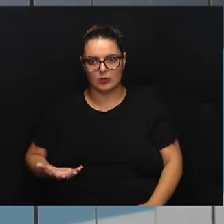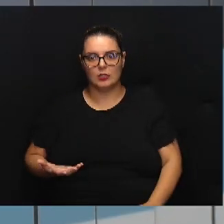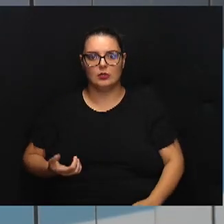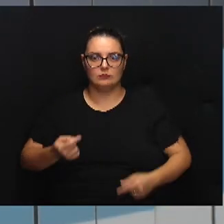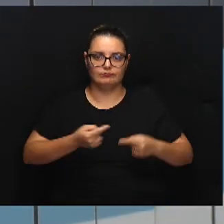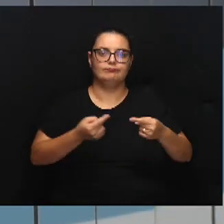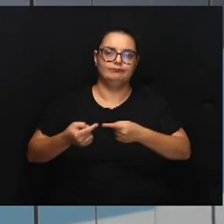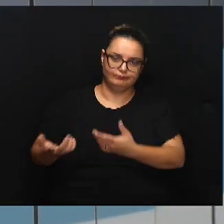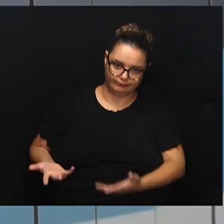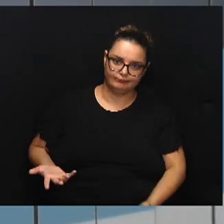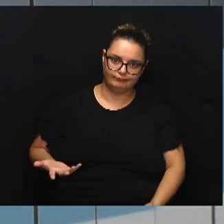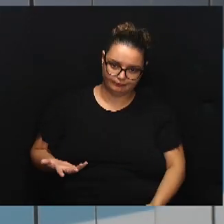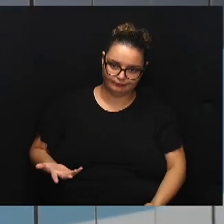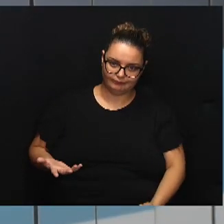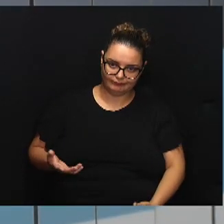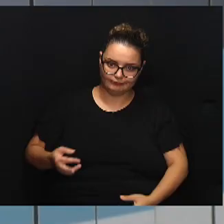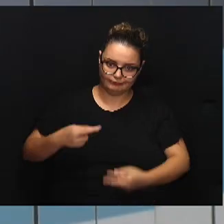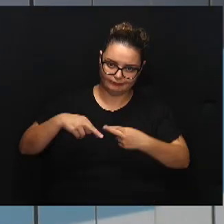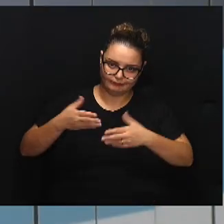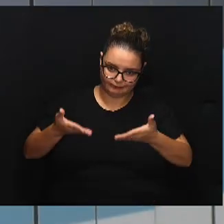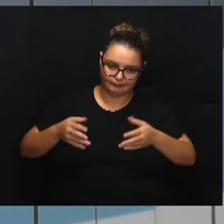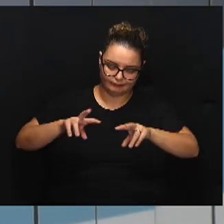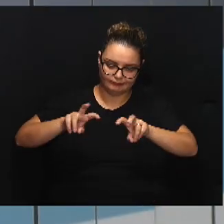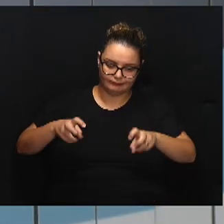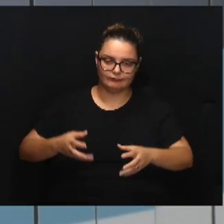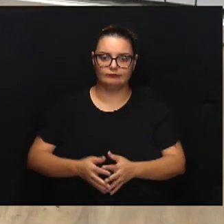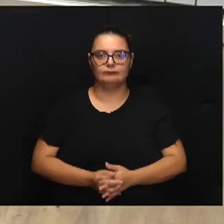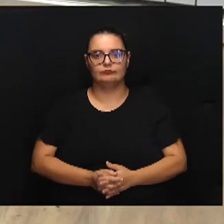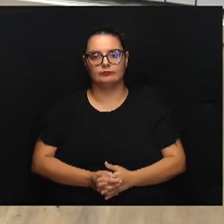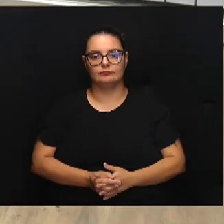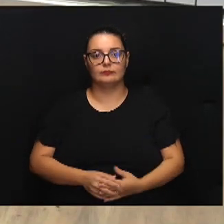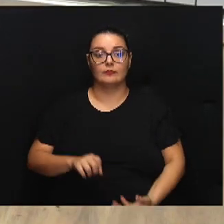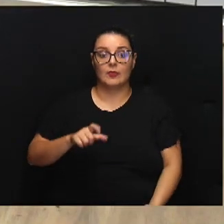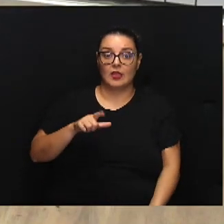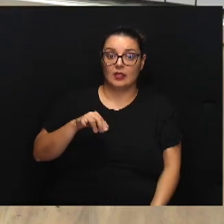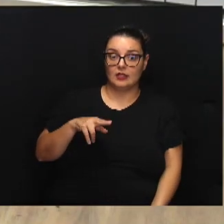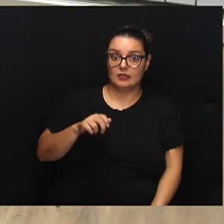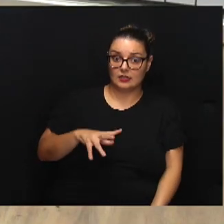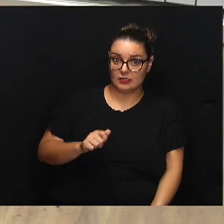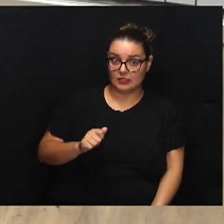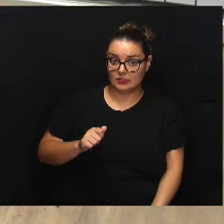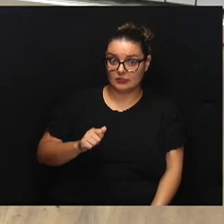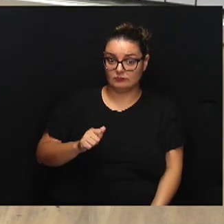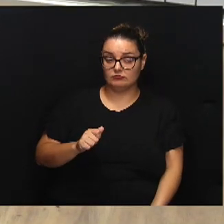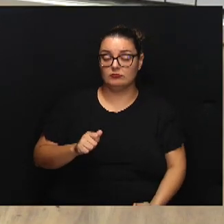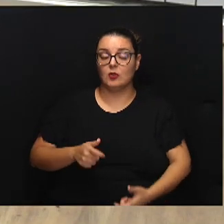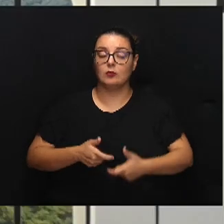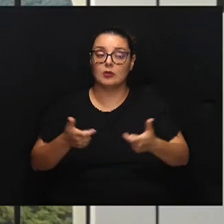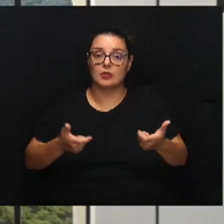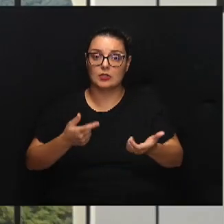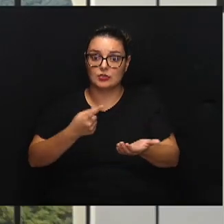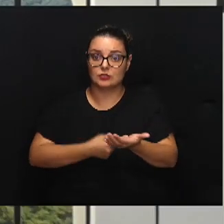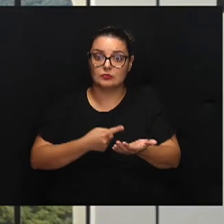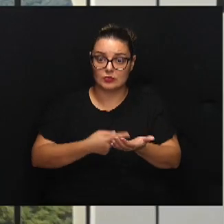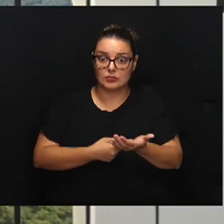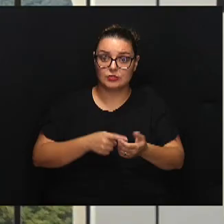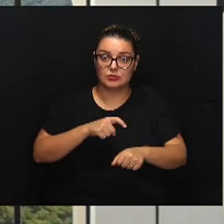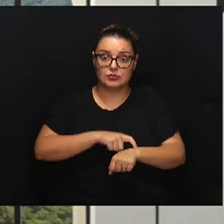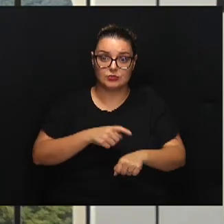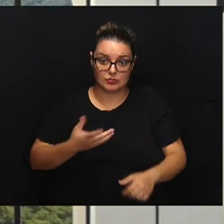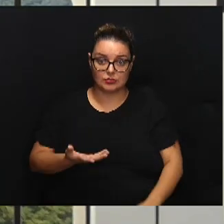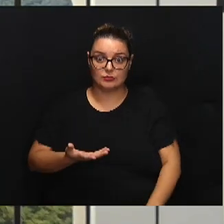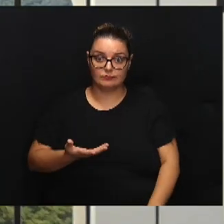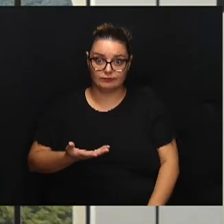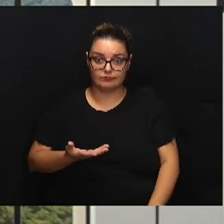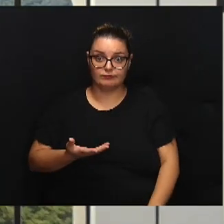se trata desse assunto. Eliana, além de demandar um grande comprometimento de tempo, né, por parte